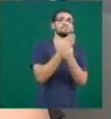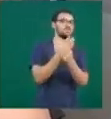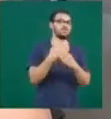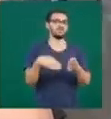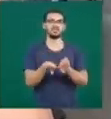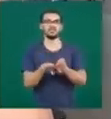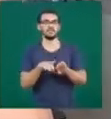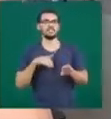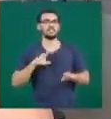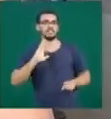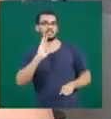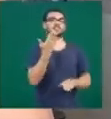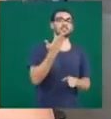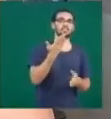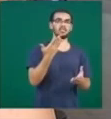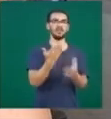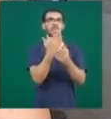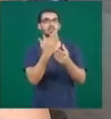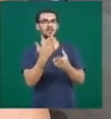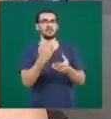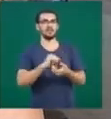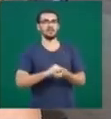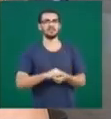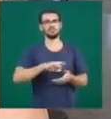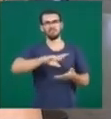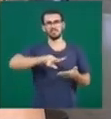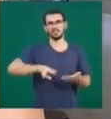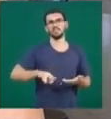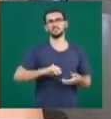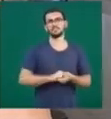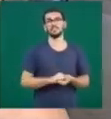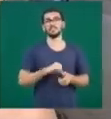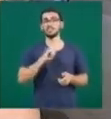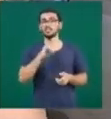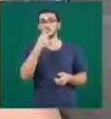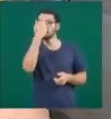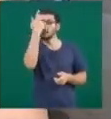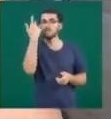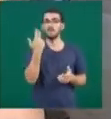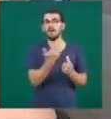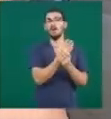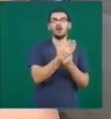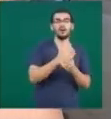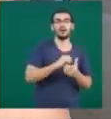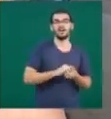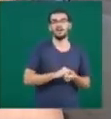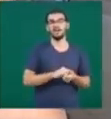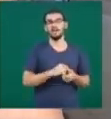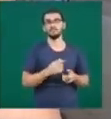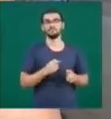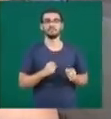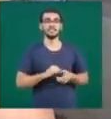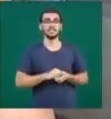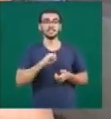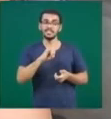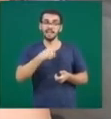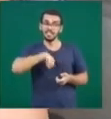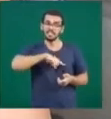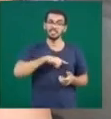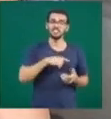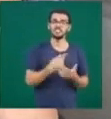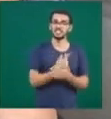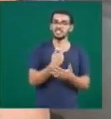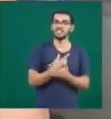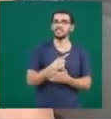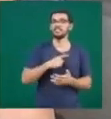calúnia, difamação. Então, assim, quando a gente erra, enquanto imprensa, e qualquer jornalista algum dia já errou, entendeu? Ele comete